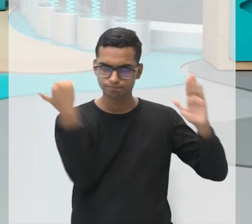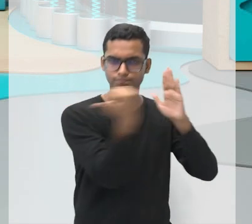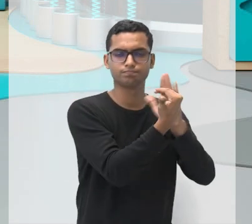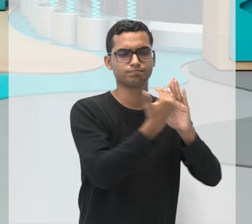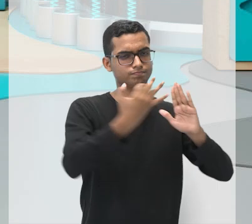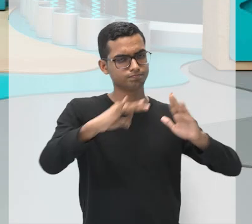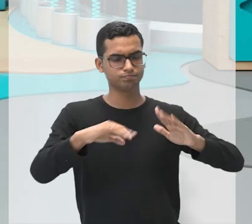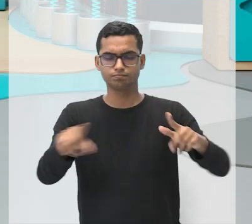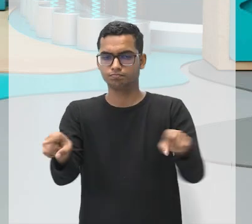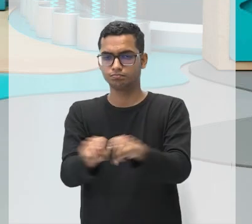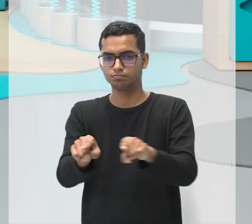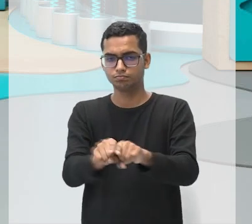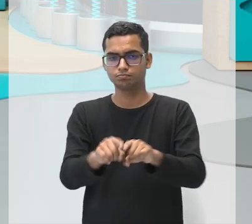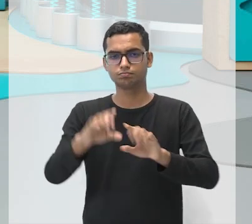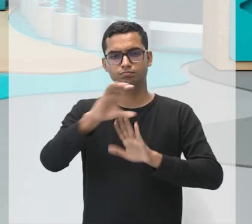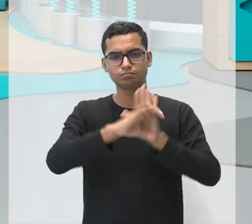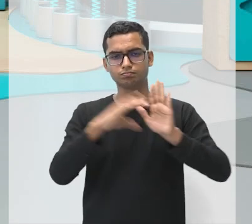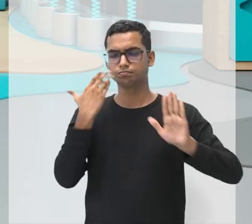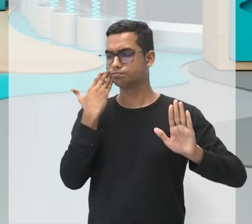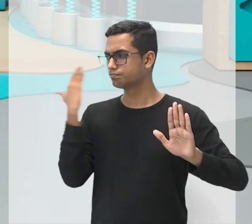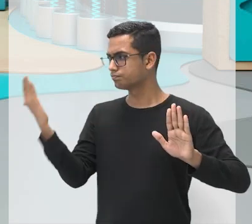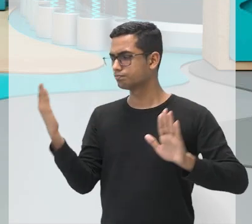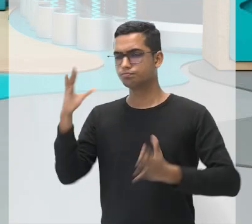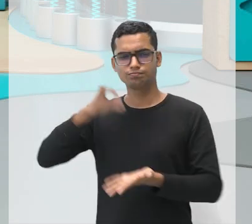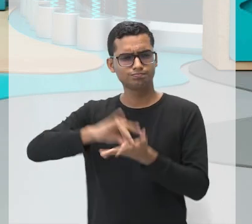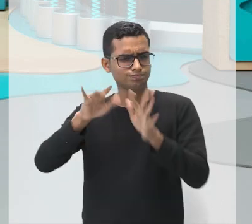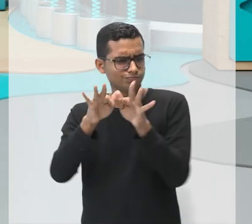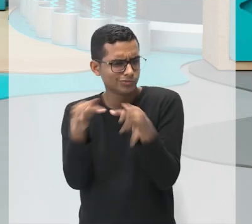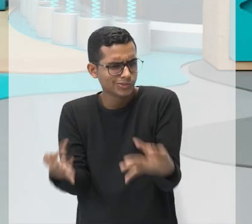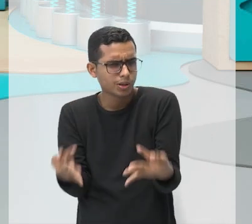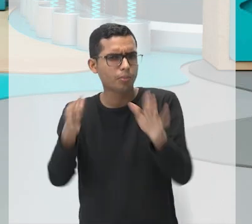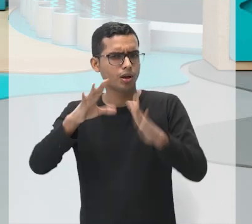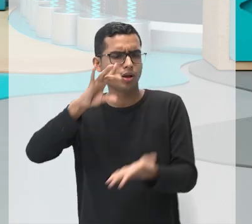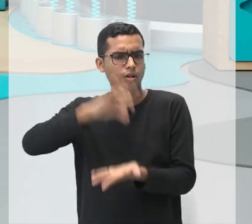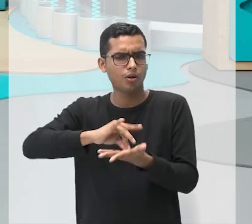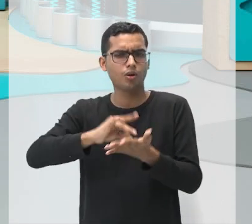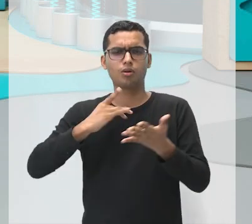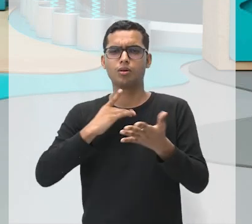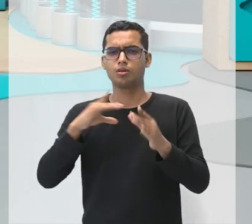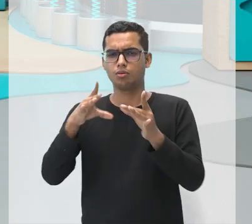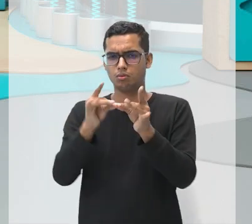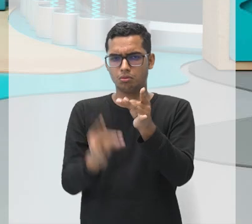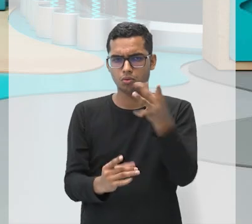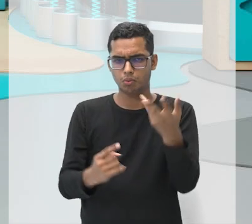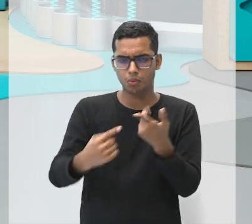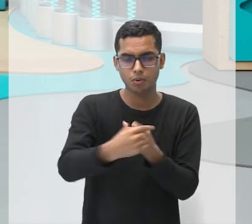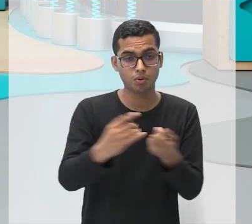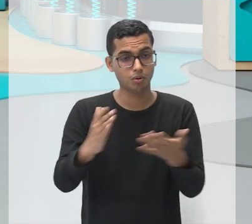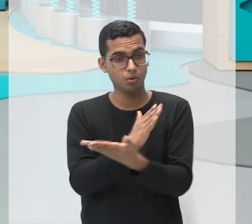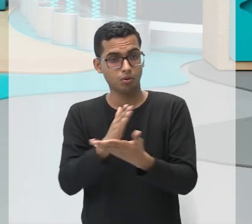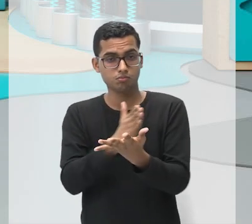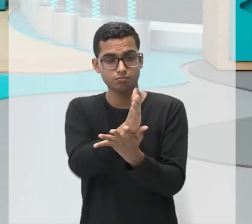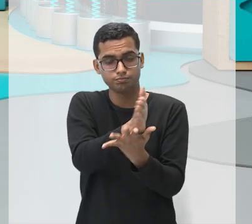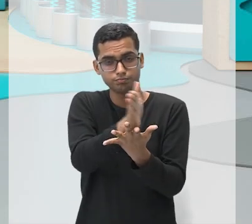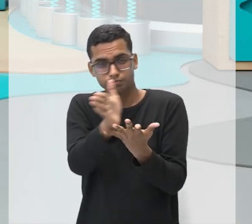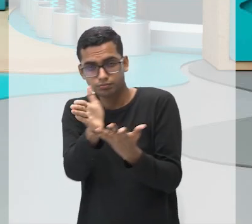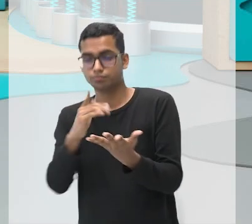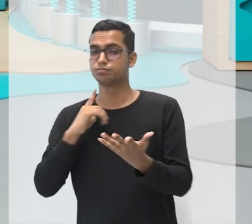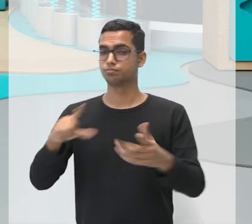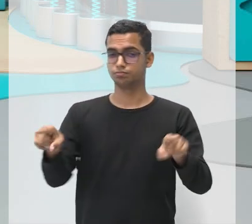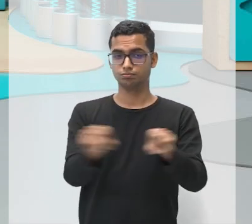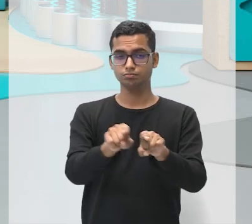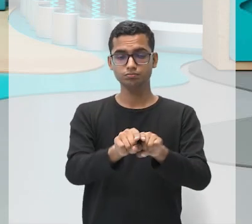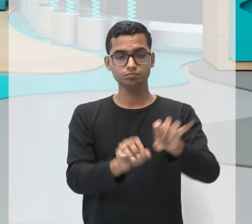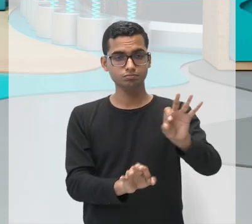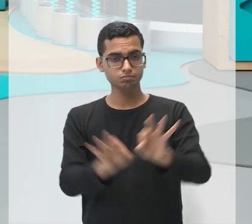Embora seja um conceito que pareça simples, ele é bastante amplo e vai ter aí algumas ramificações, algumas divisões. A gente conhece